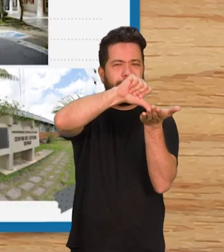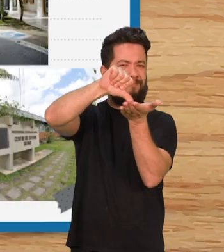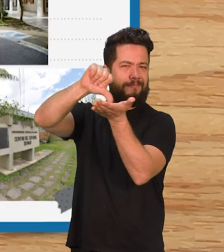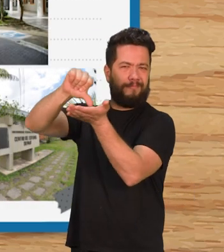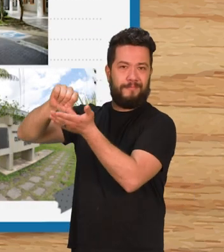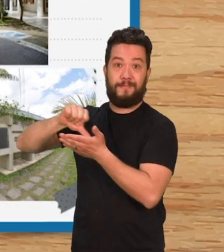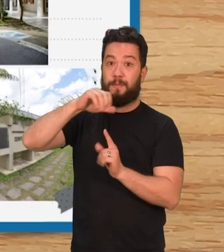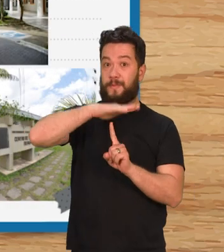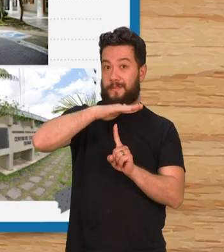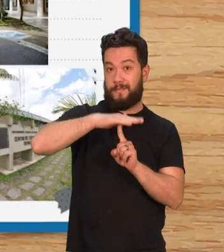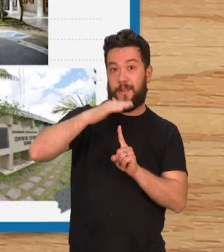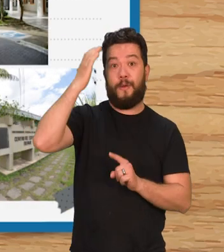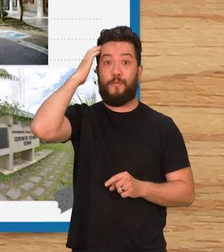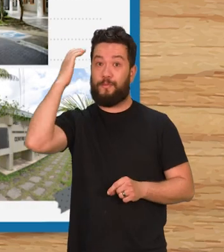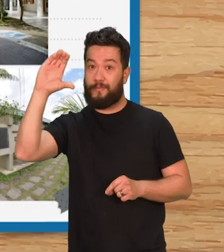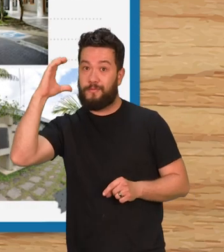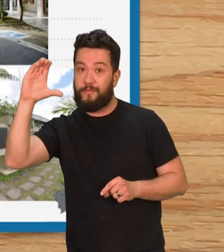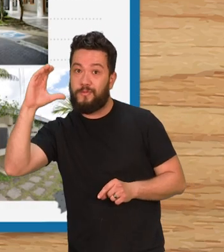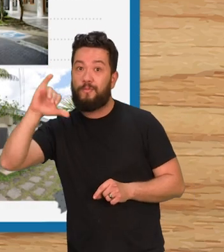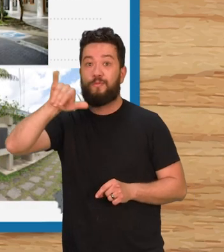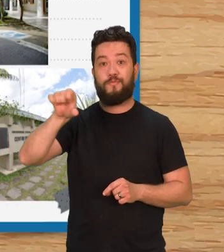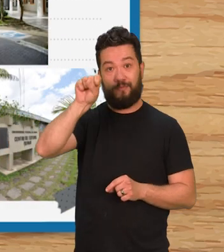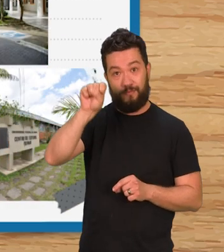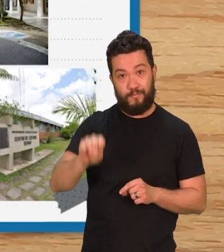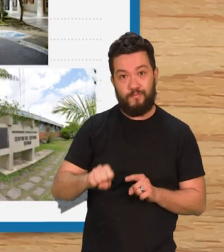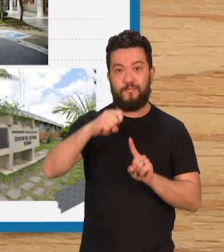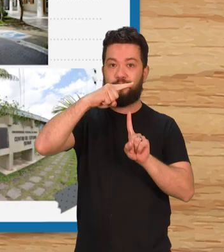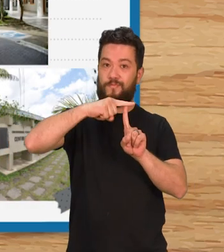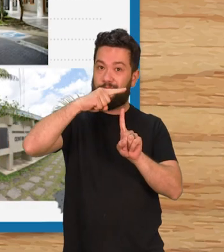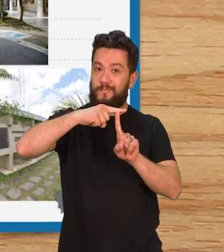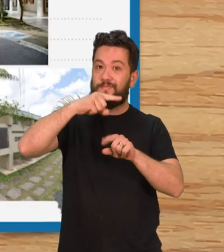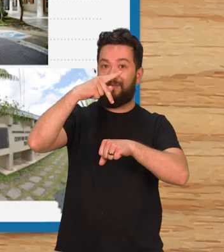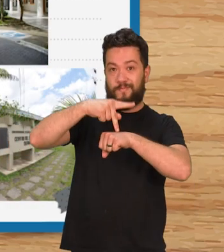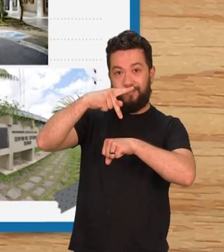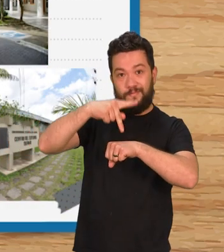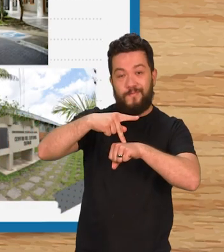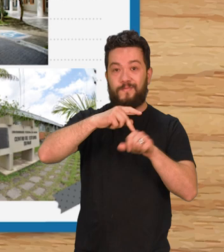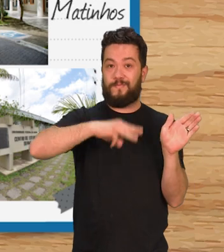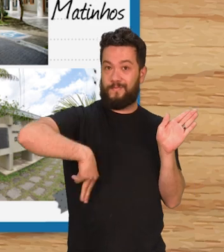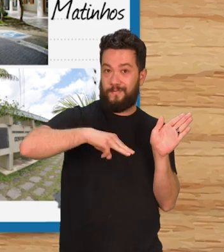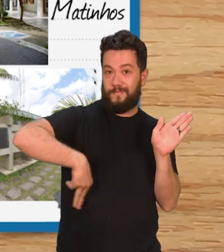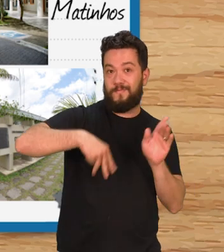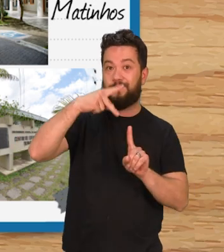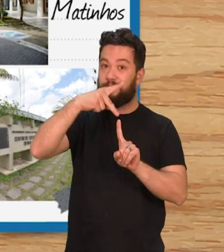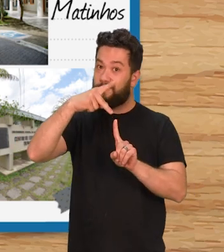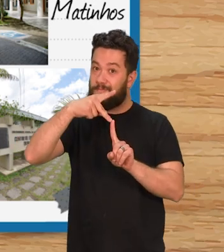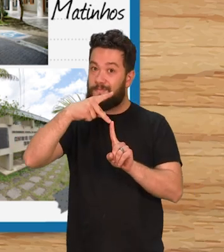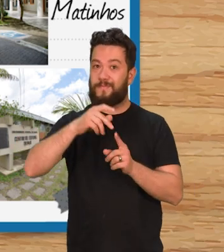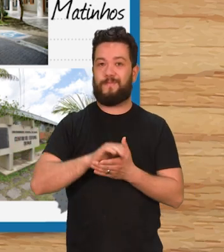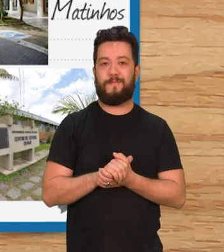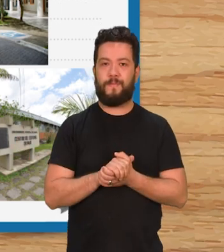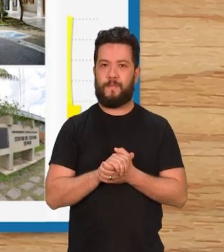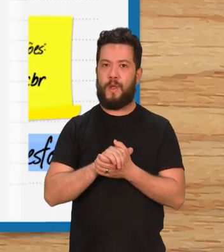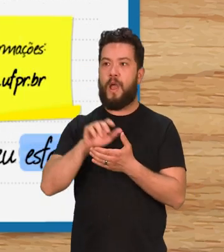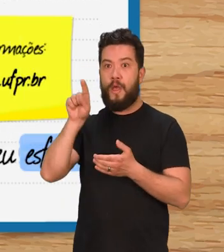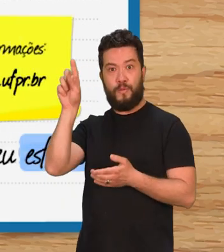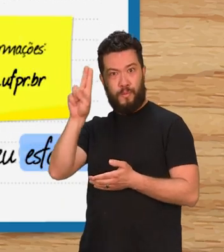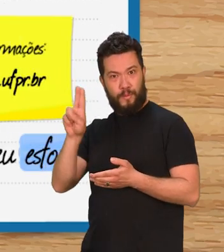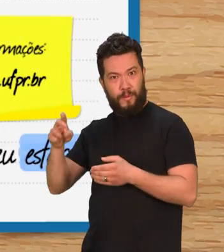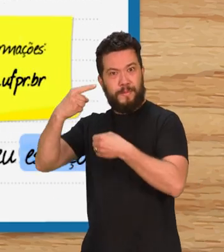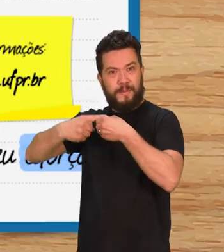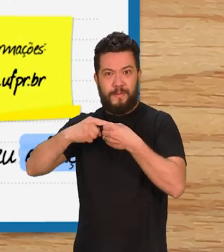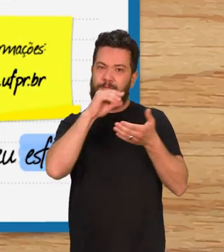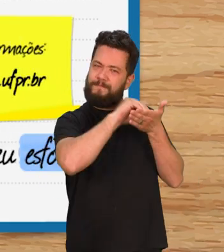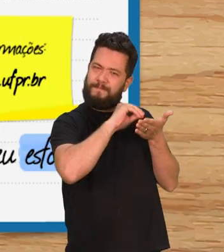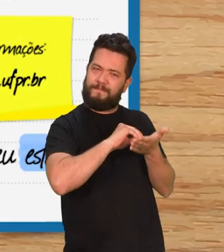em todos os campos pelo Paraná. Curitiba, Jandaia do Sul, Toledo, Palotina, Matinhos e Pontal do Paraná. Anote em